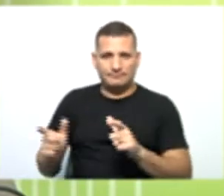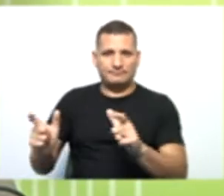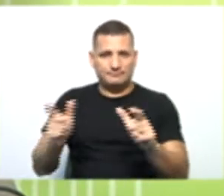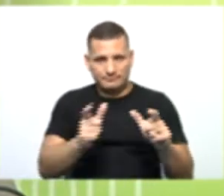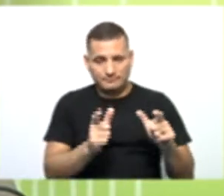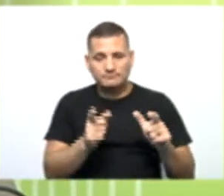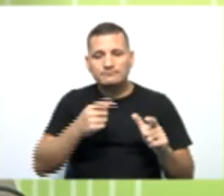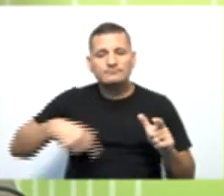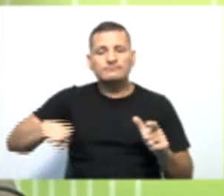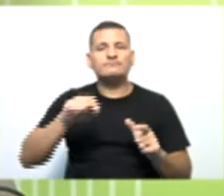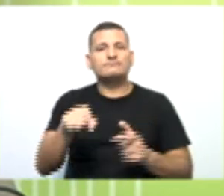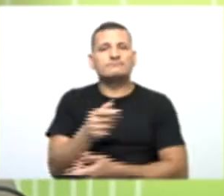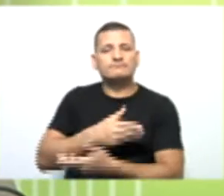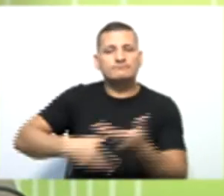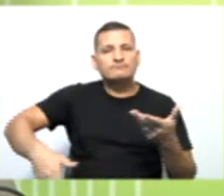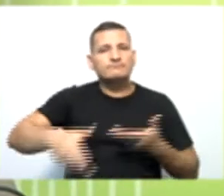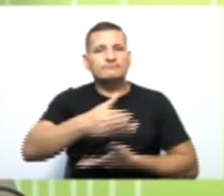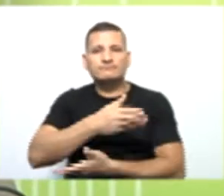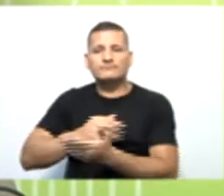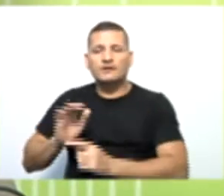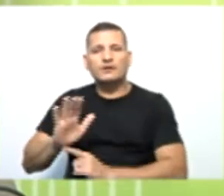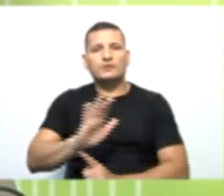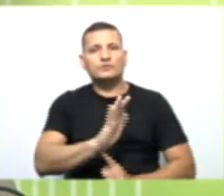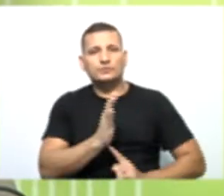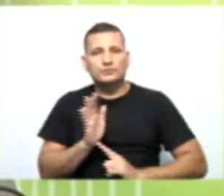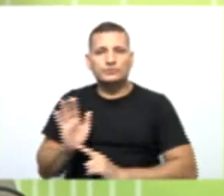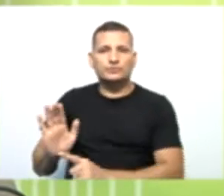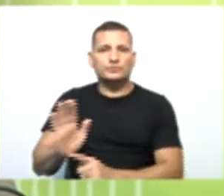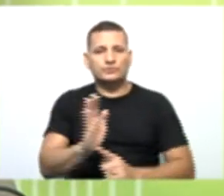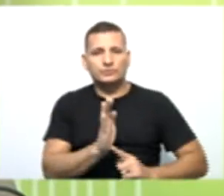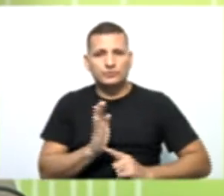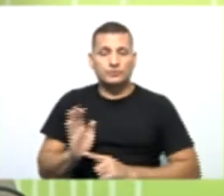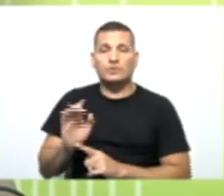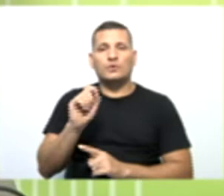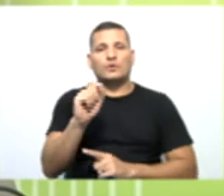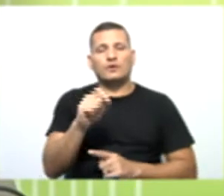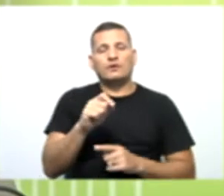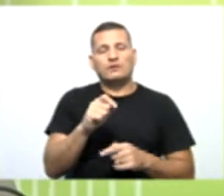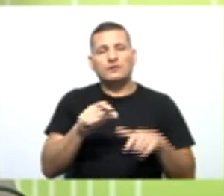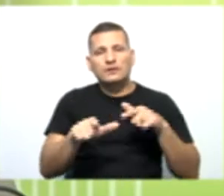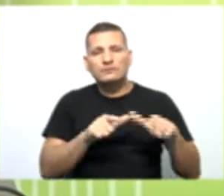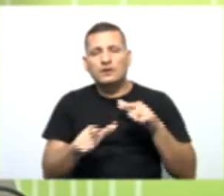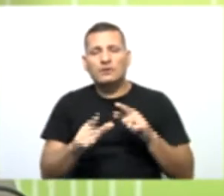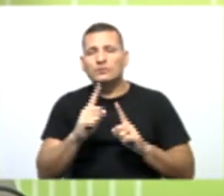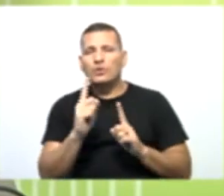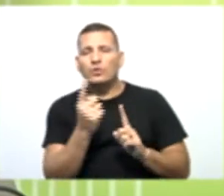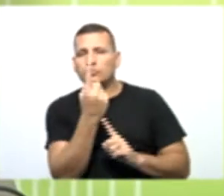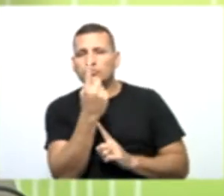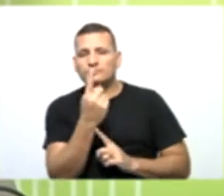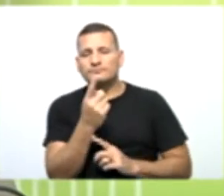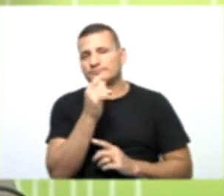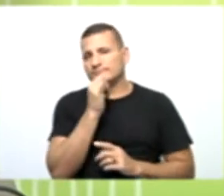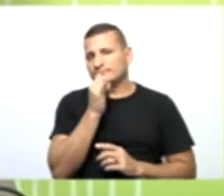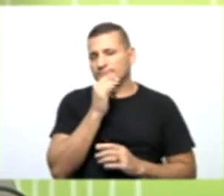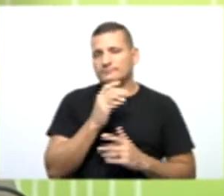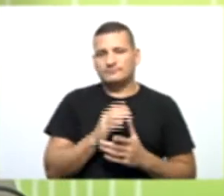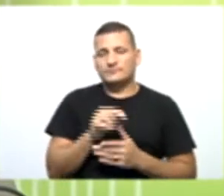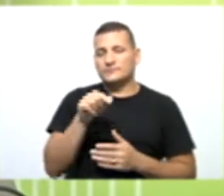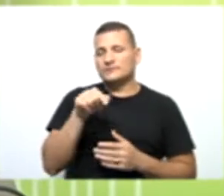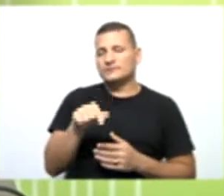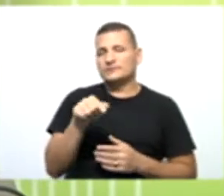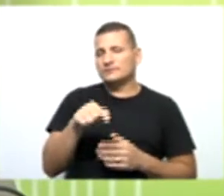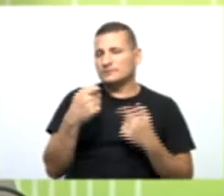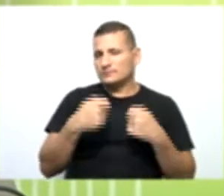se ajudavam em torno de uma atividade econômica única. Então, como? Pronto, se eles